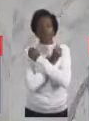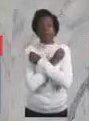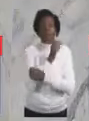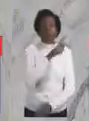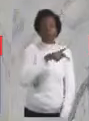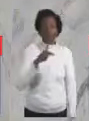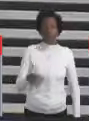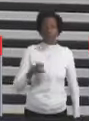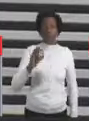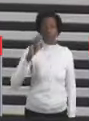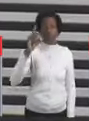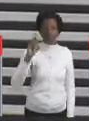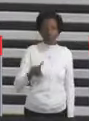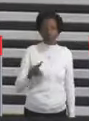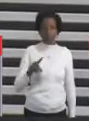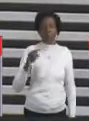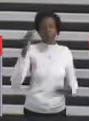e dos professores categorias Muito obrigado